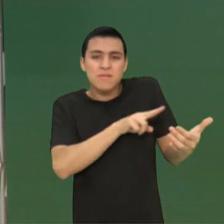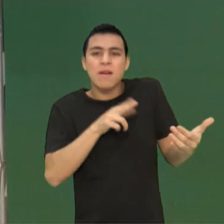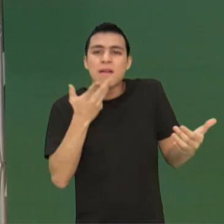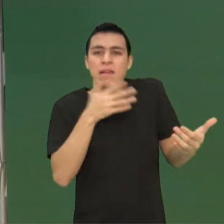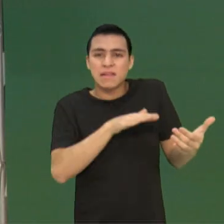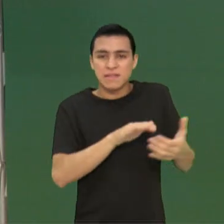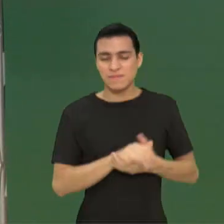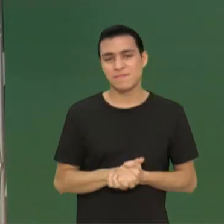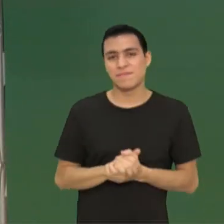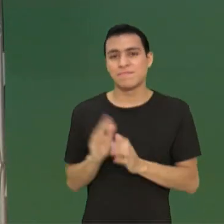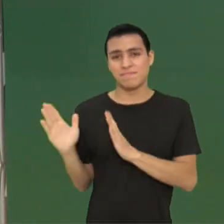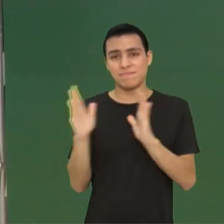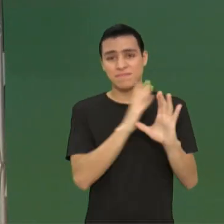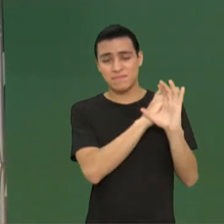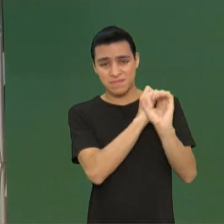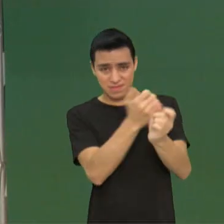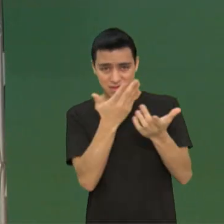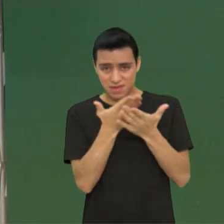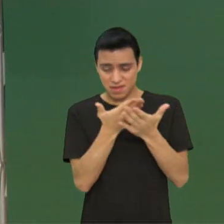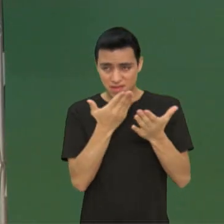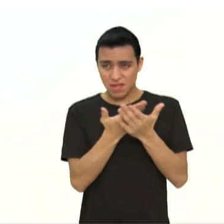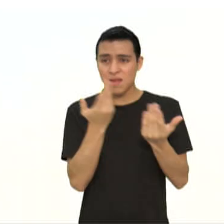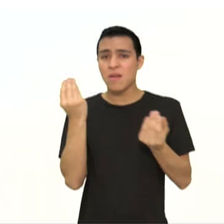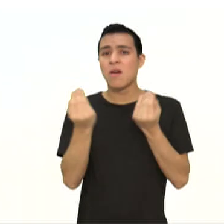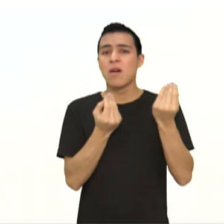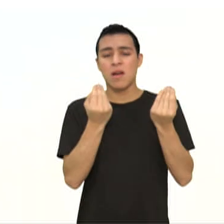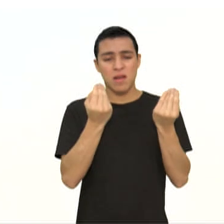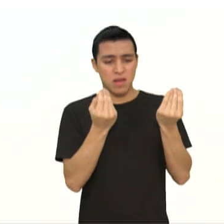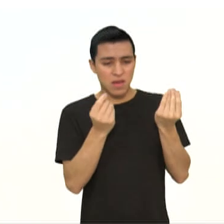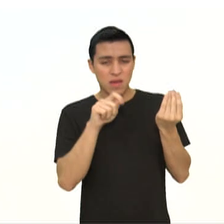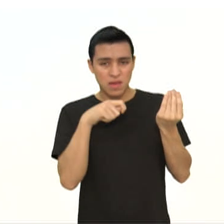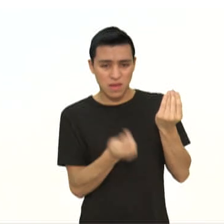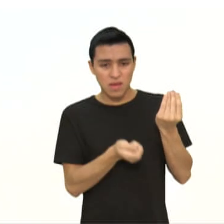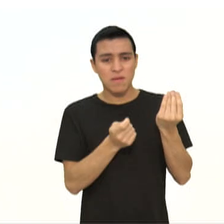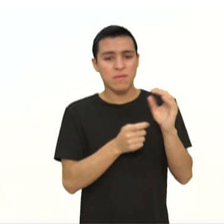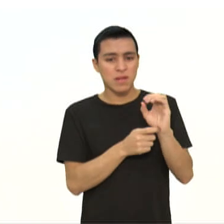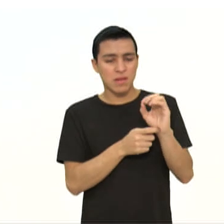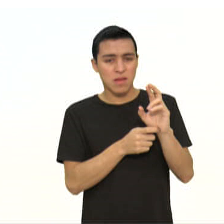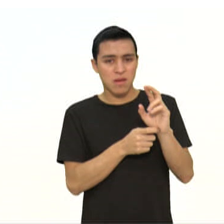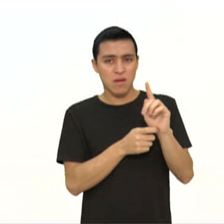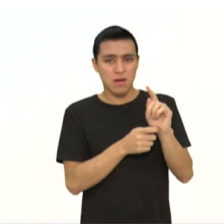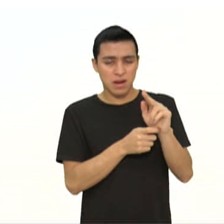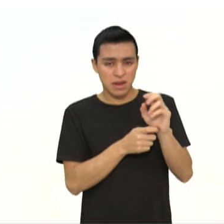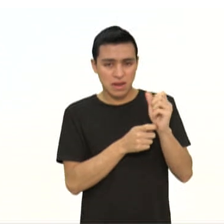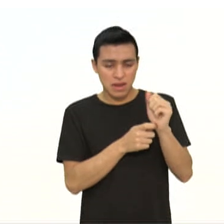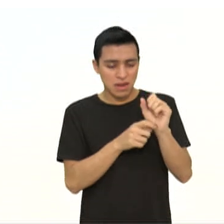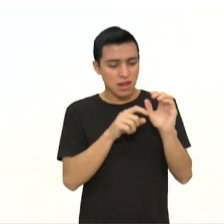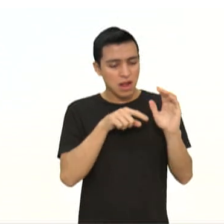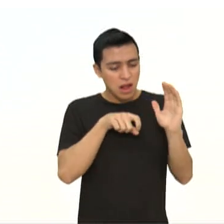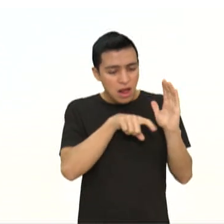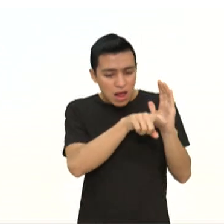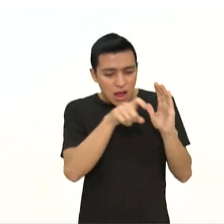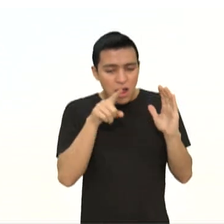Fechando a aula de hoje, gente. Organelas membranosas, que foi da aula de hoje, organelas que têm membranas. Só existe em